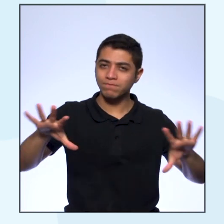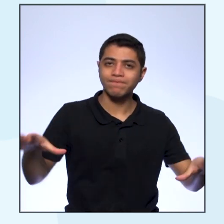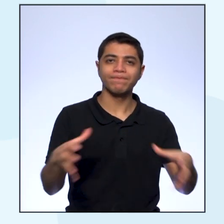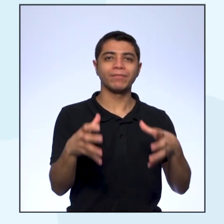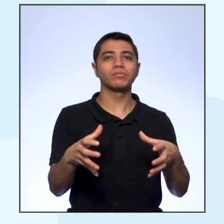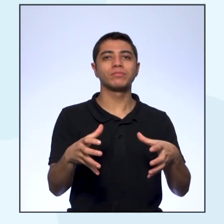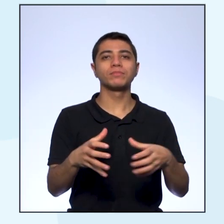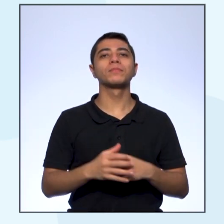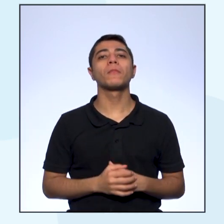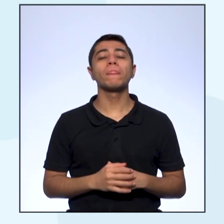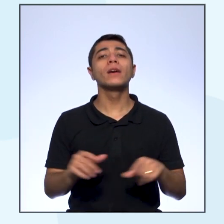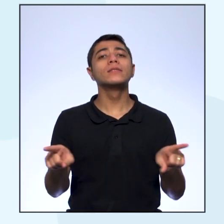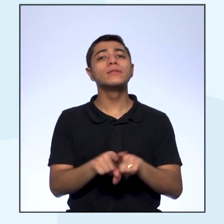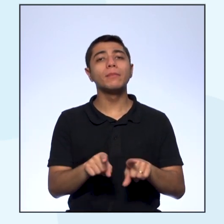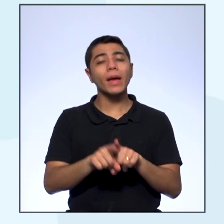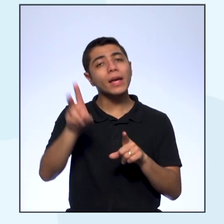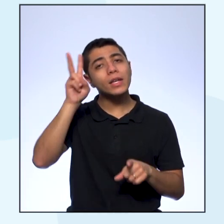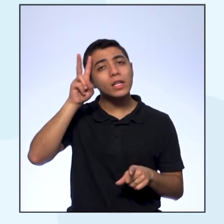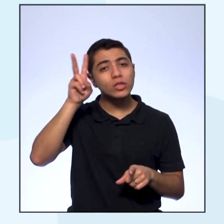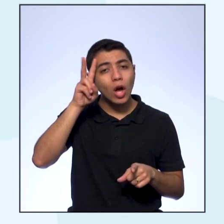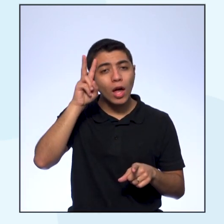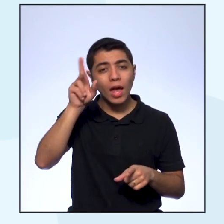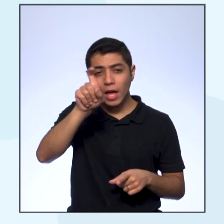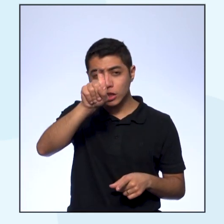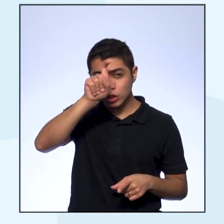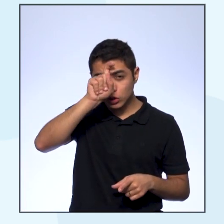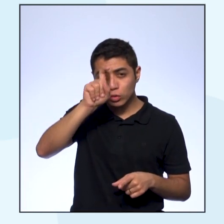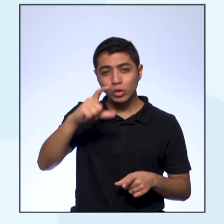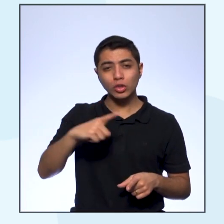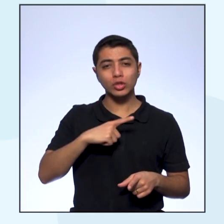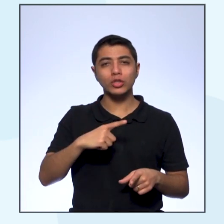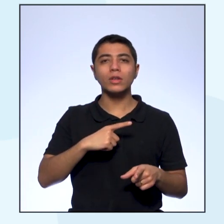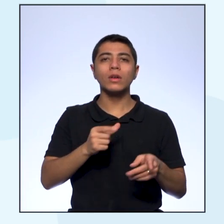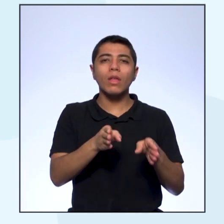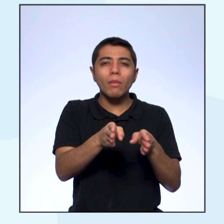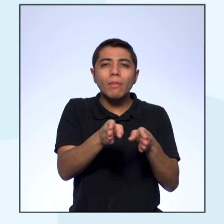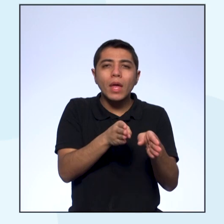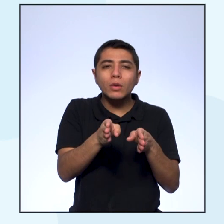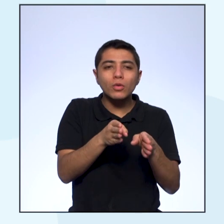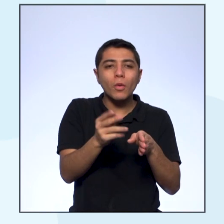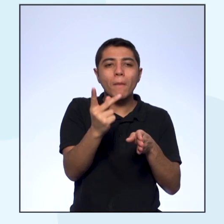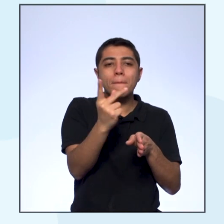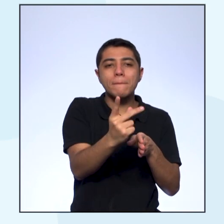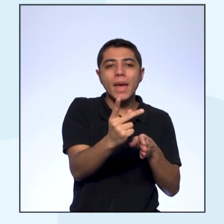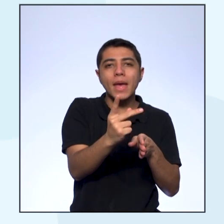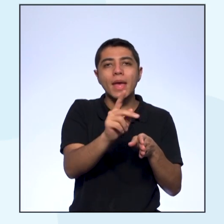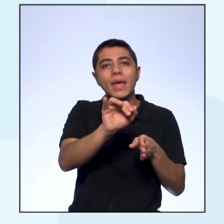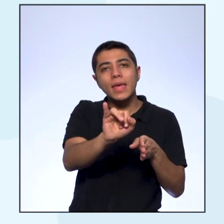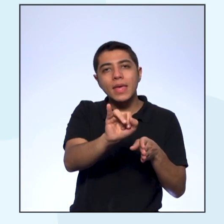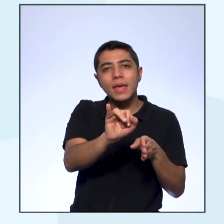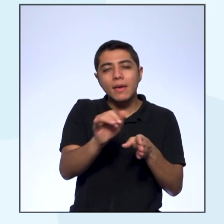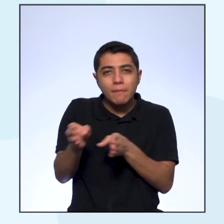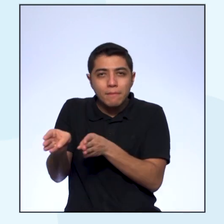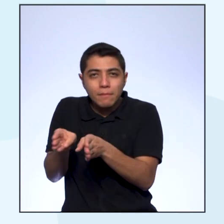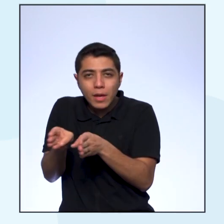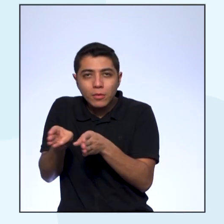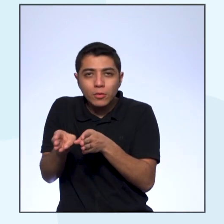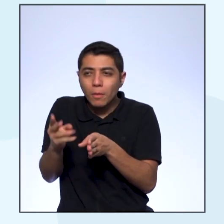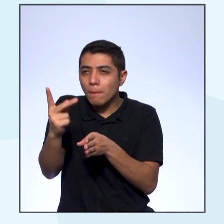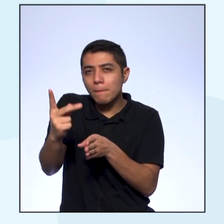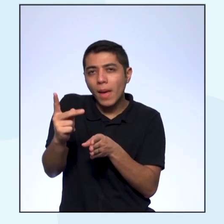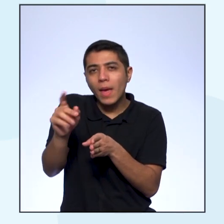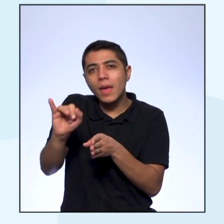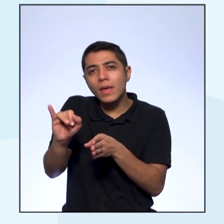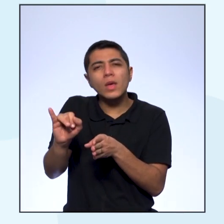por períodos intermediários. O que são esses períodos intermediários? São momentos em que a